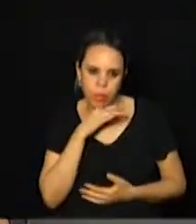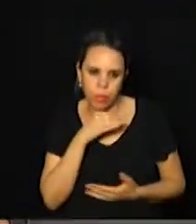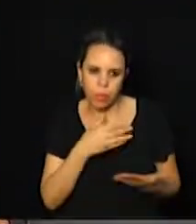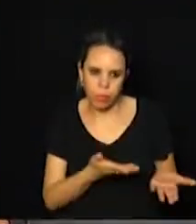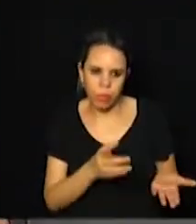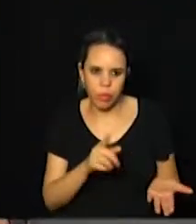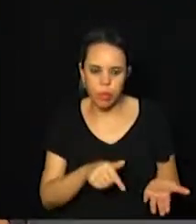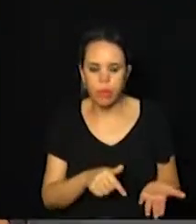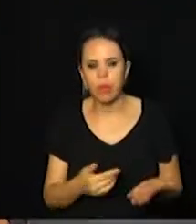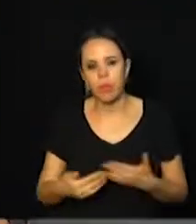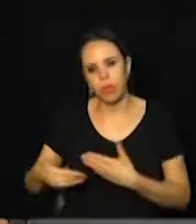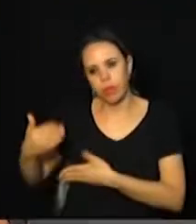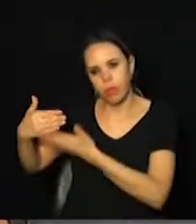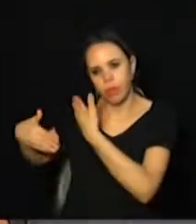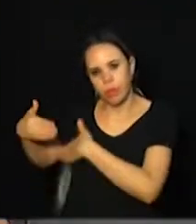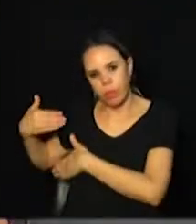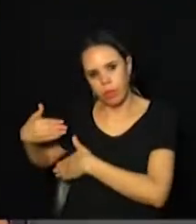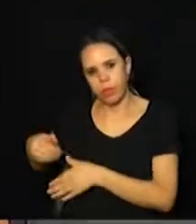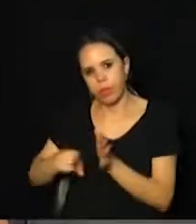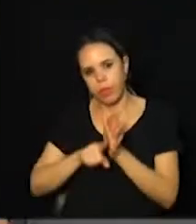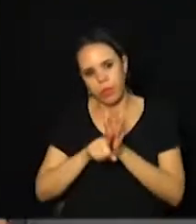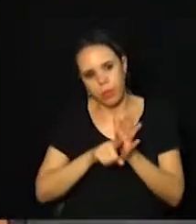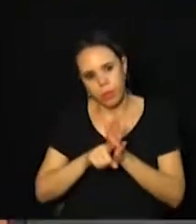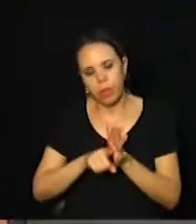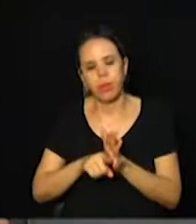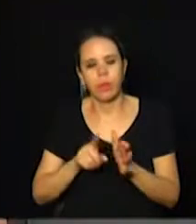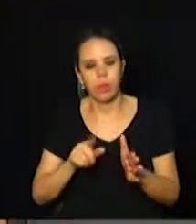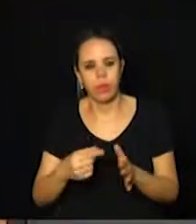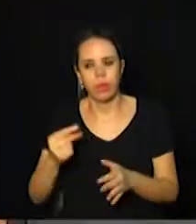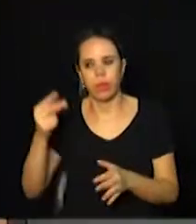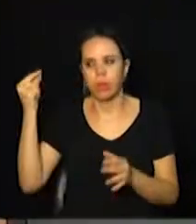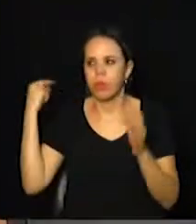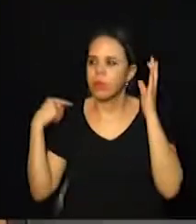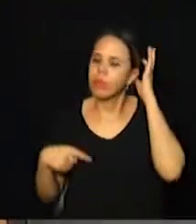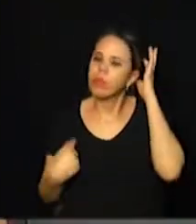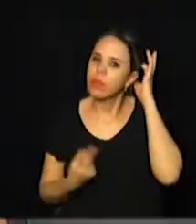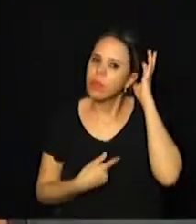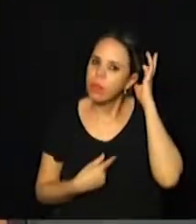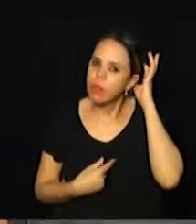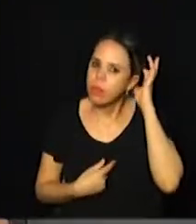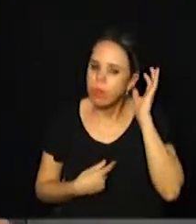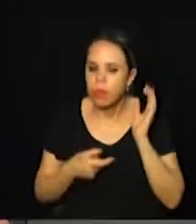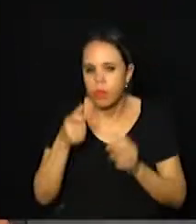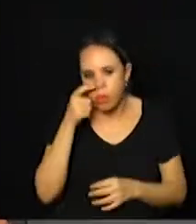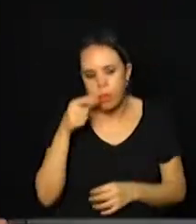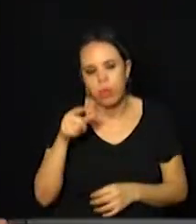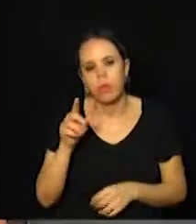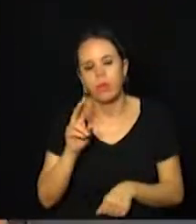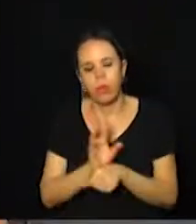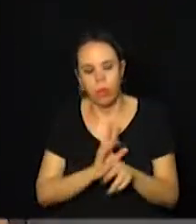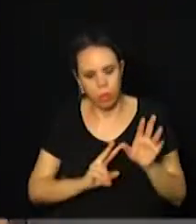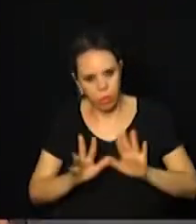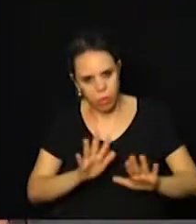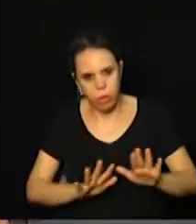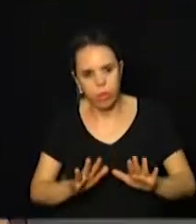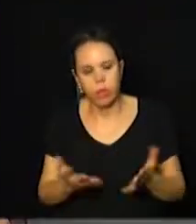isso e de lá para cá quando eu estudei essa matéria época a gente passou olhar com mais cuidado isso então essa frente